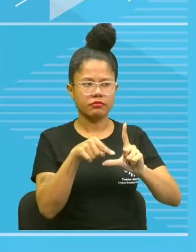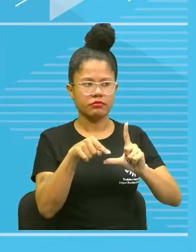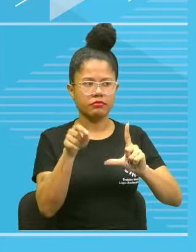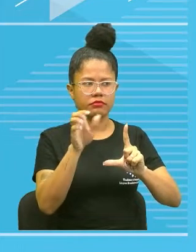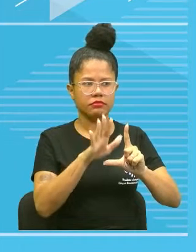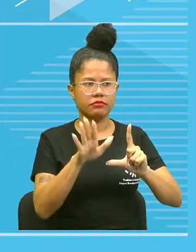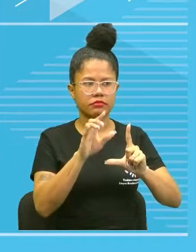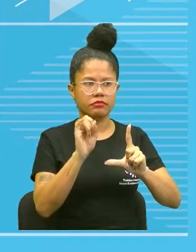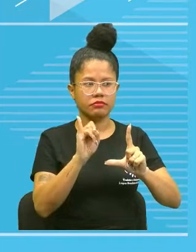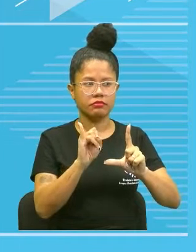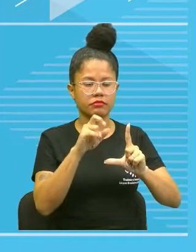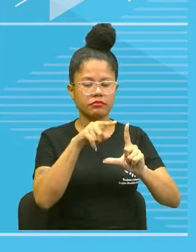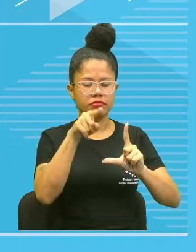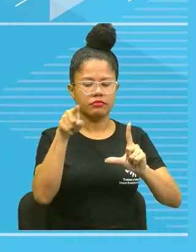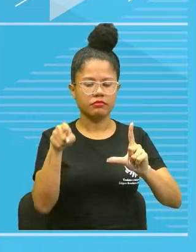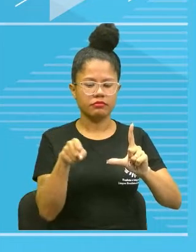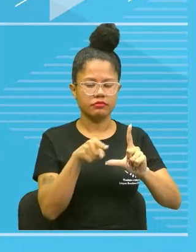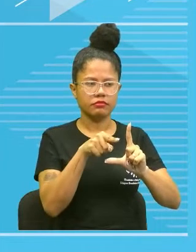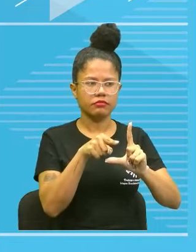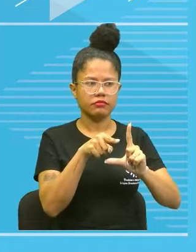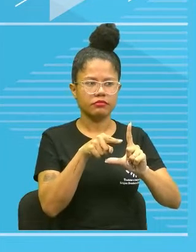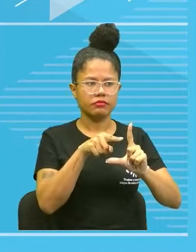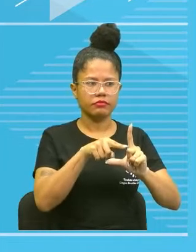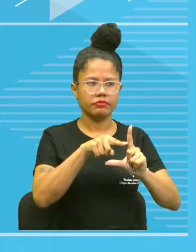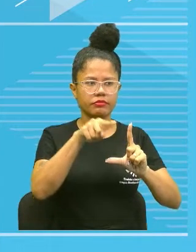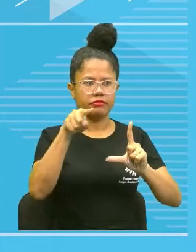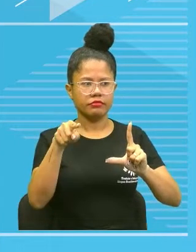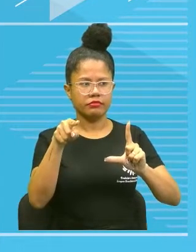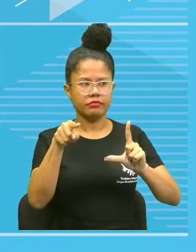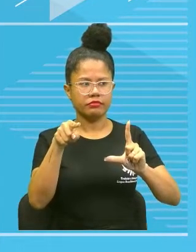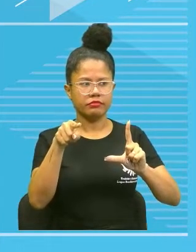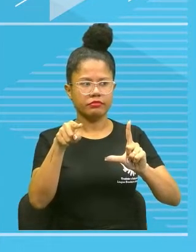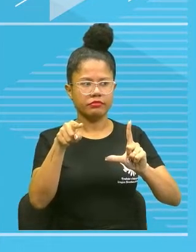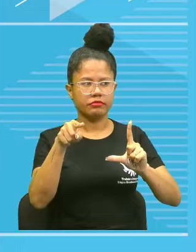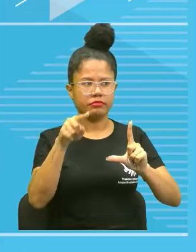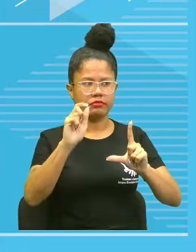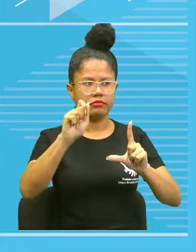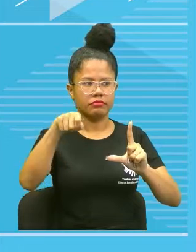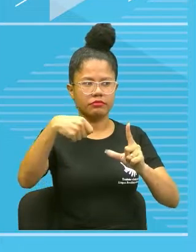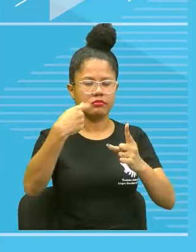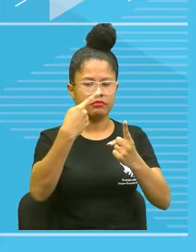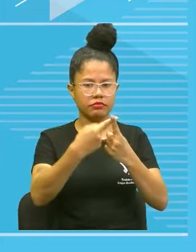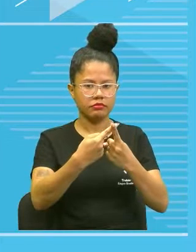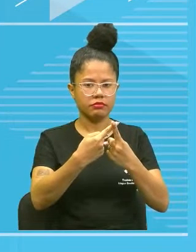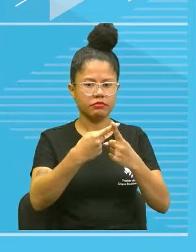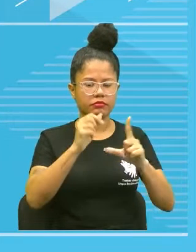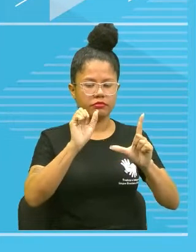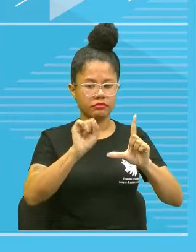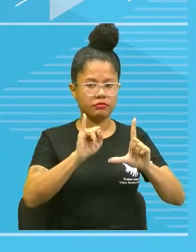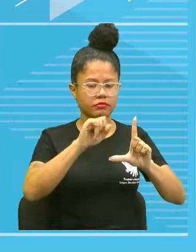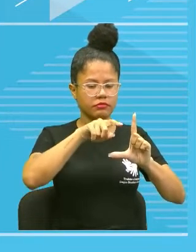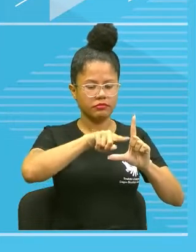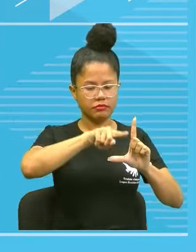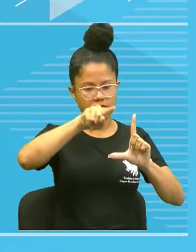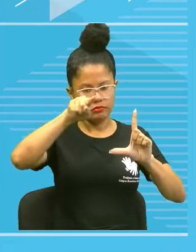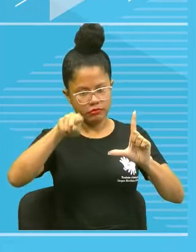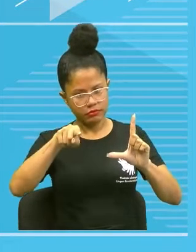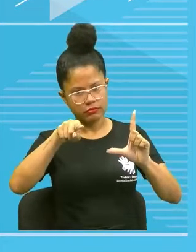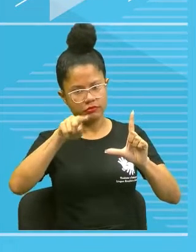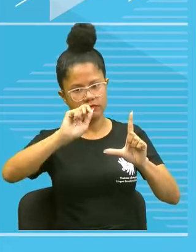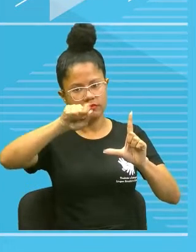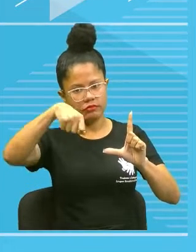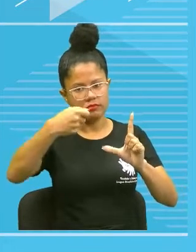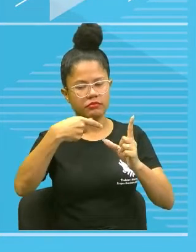o ciclo é realizado no sentido horário, o trabalho é positivo, tá bom? Percebam lá que de A para